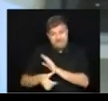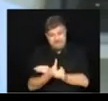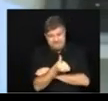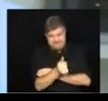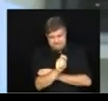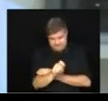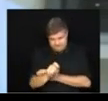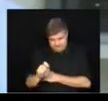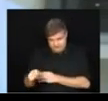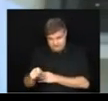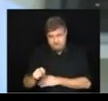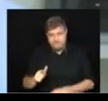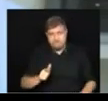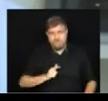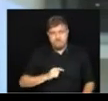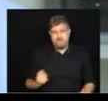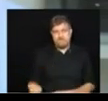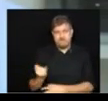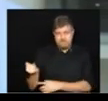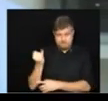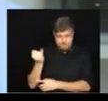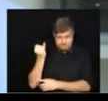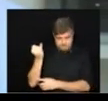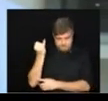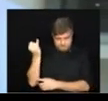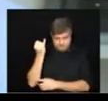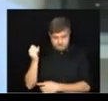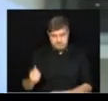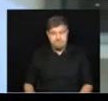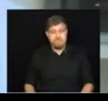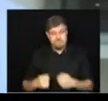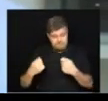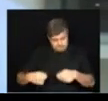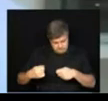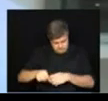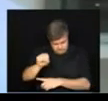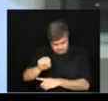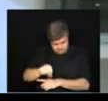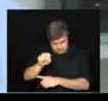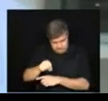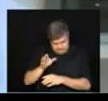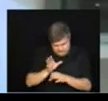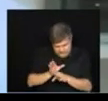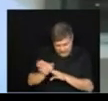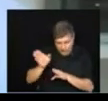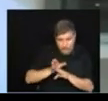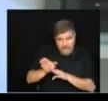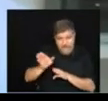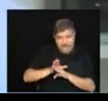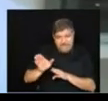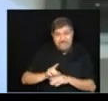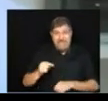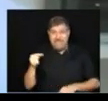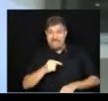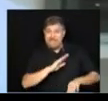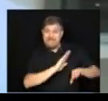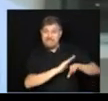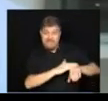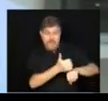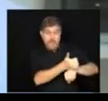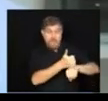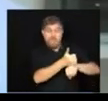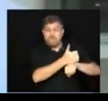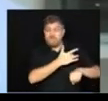de vida é importantíssimo e deve ser orientado por um profissional de